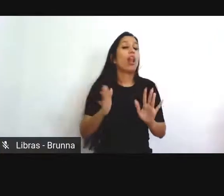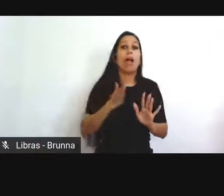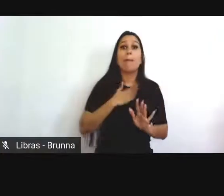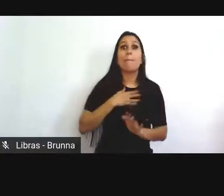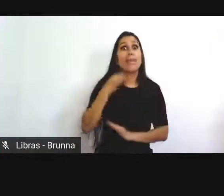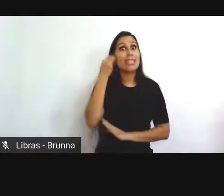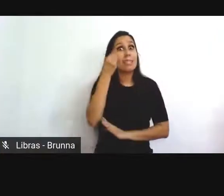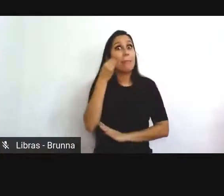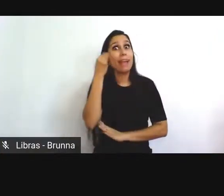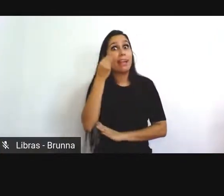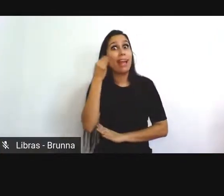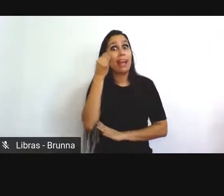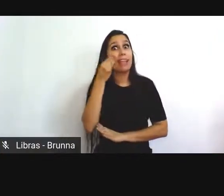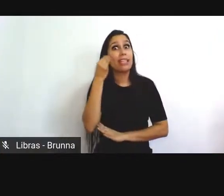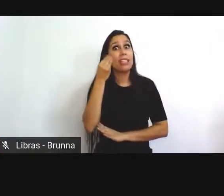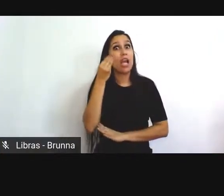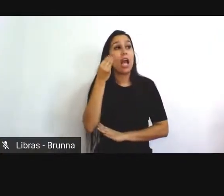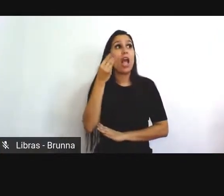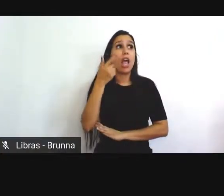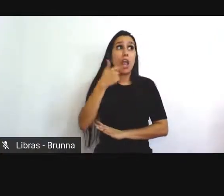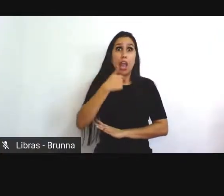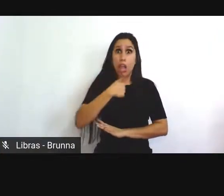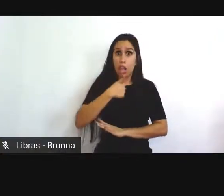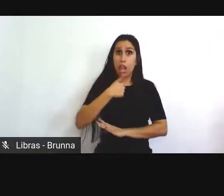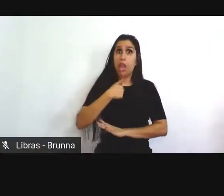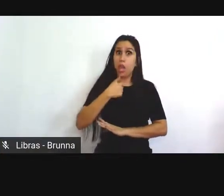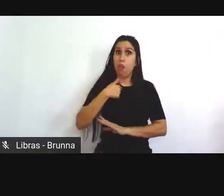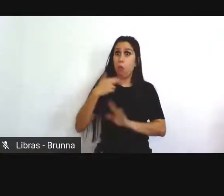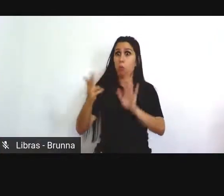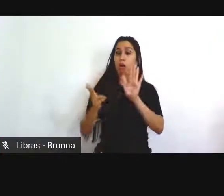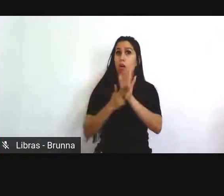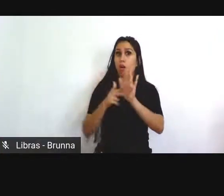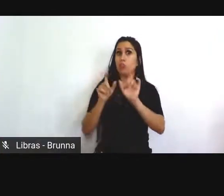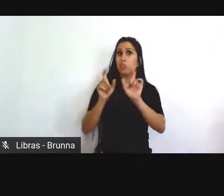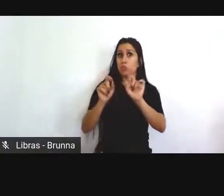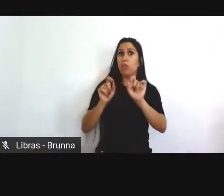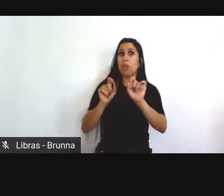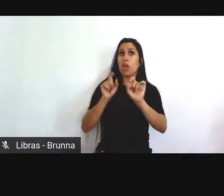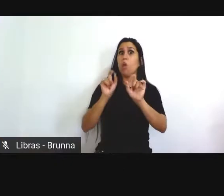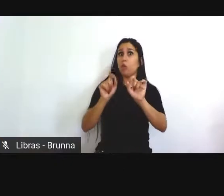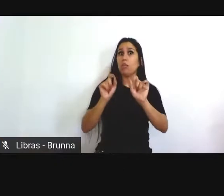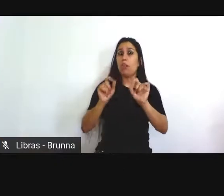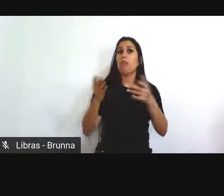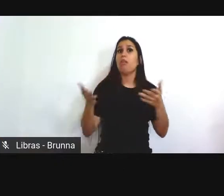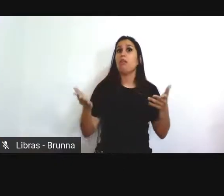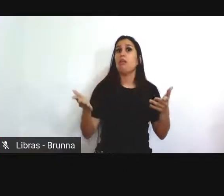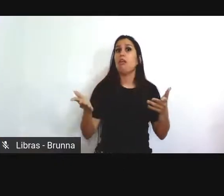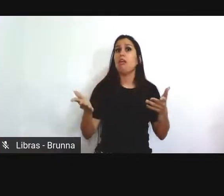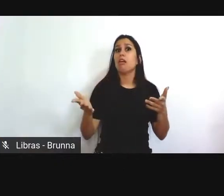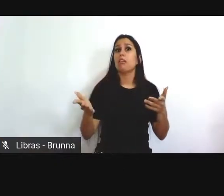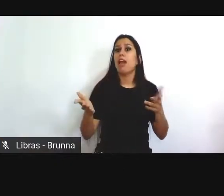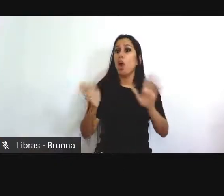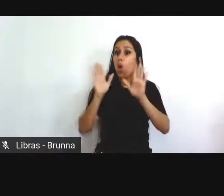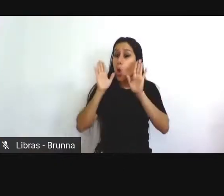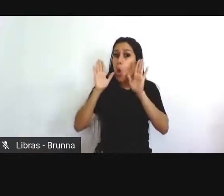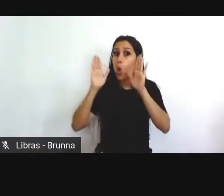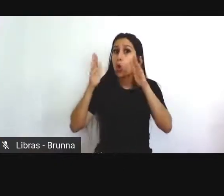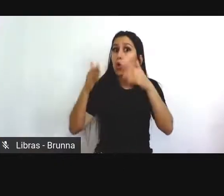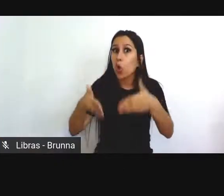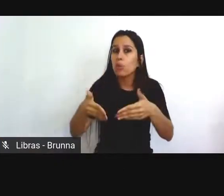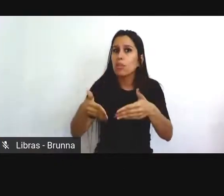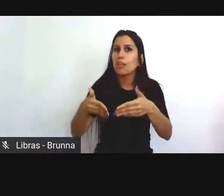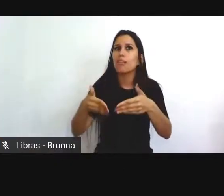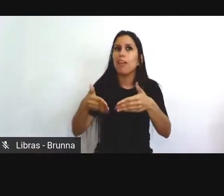foi muito gratificante e muito positiva, foi concentrar num determinado universo de temas, que no nosso caso é